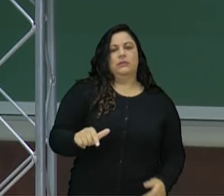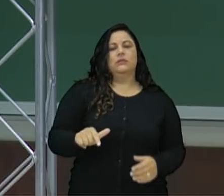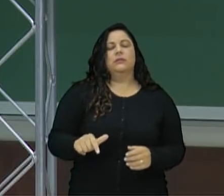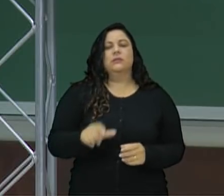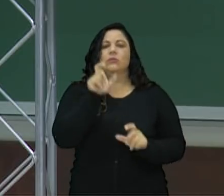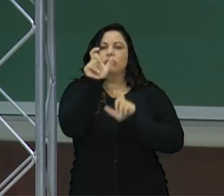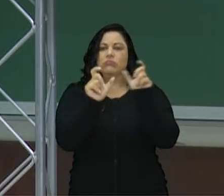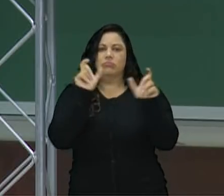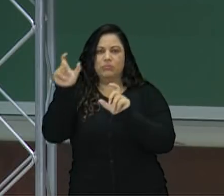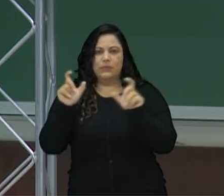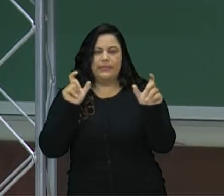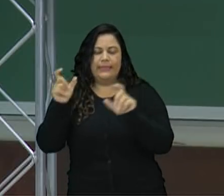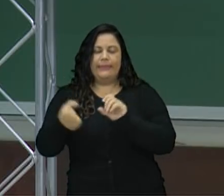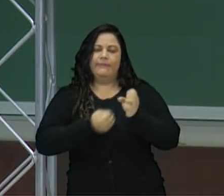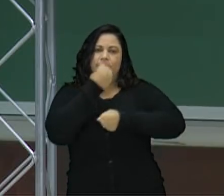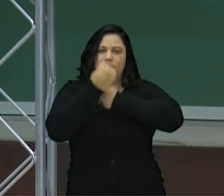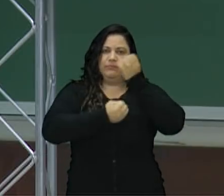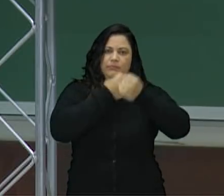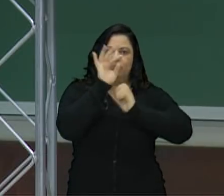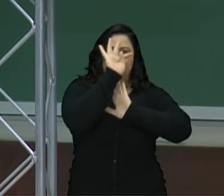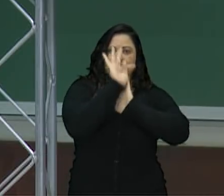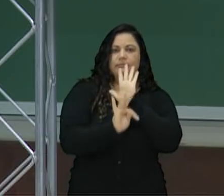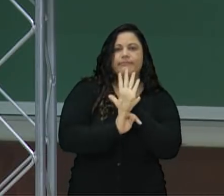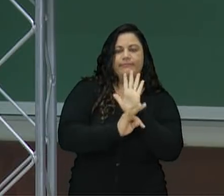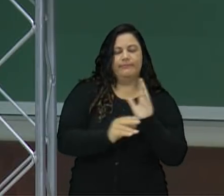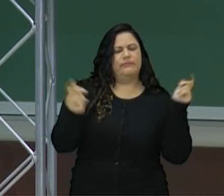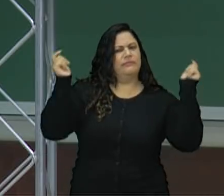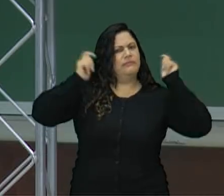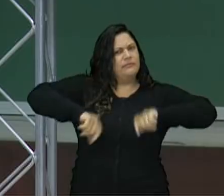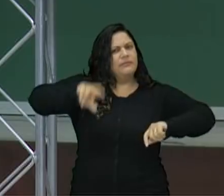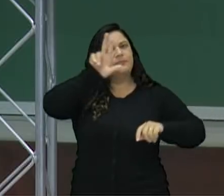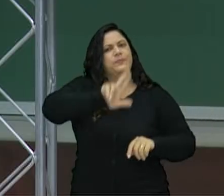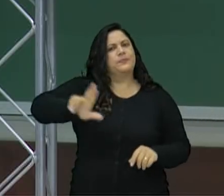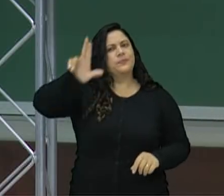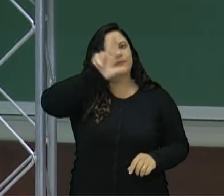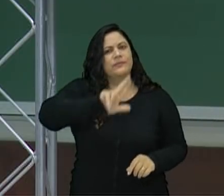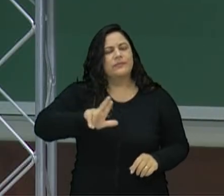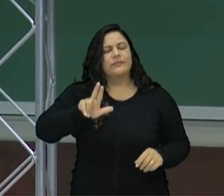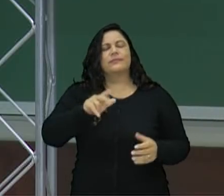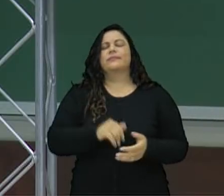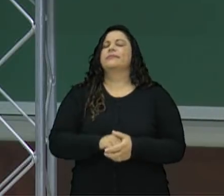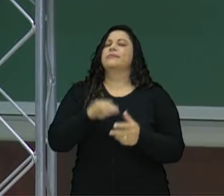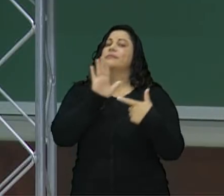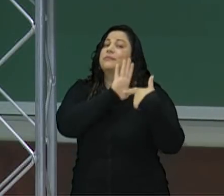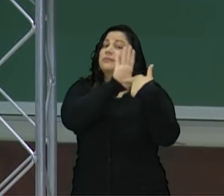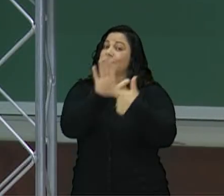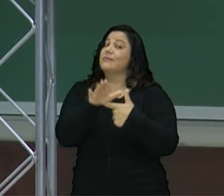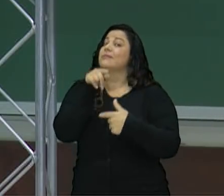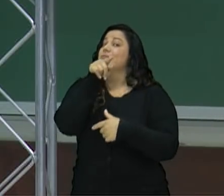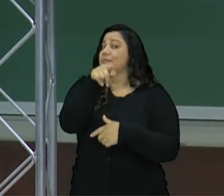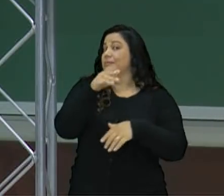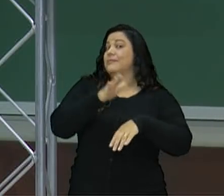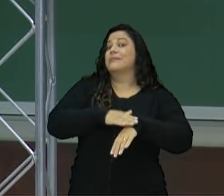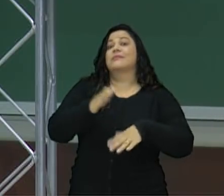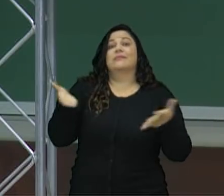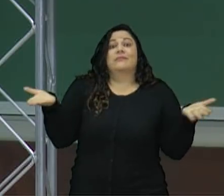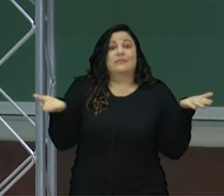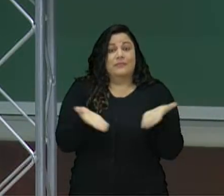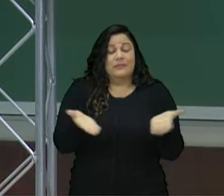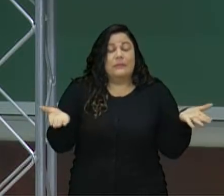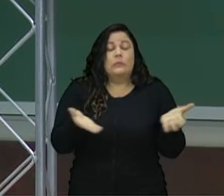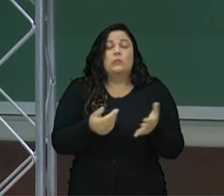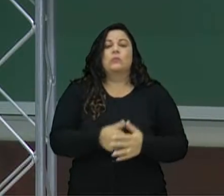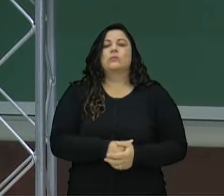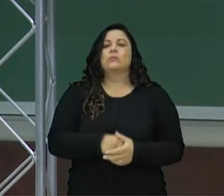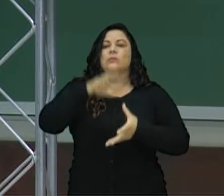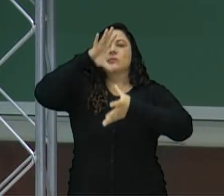palavras, termos e expressões num texto? A gente pode utilizar esse recurso que eu vou apresentar para vocês hoje, que é um recurso coesivo, né,